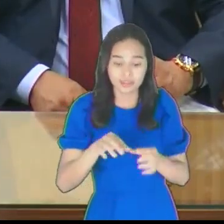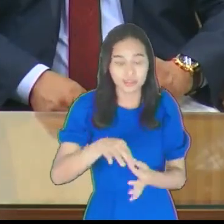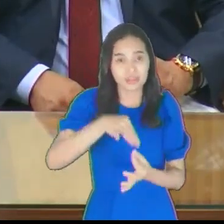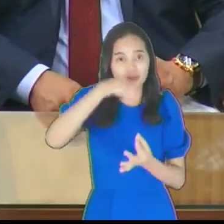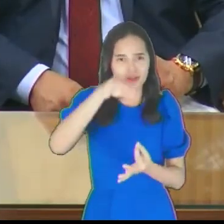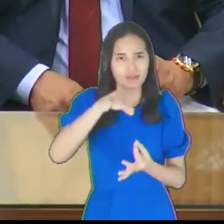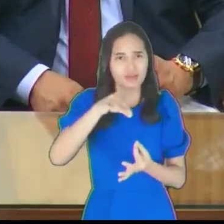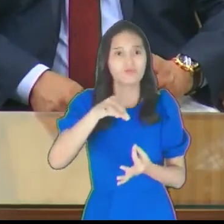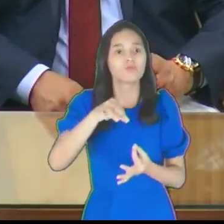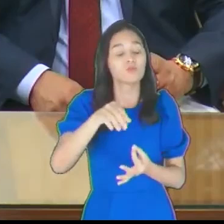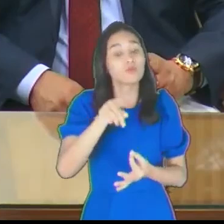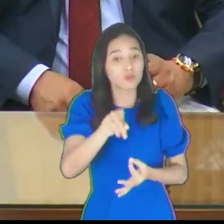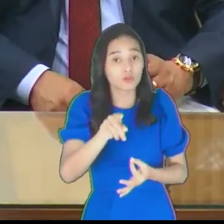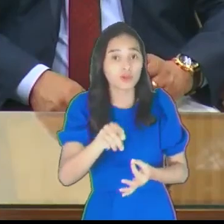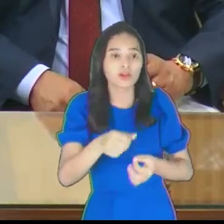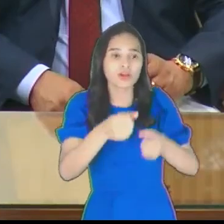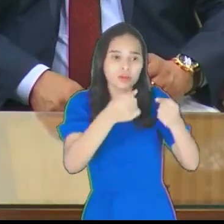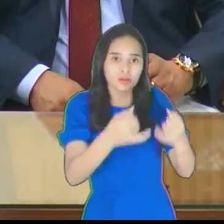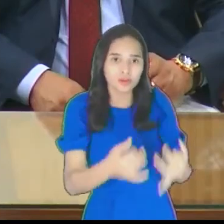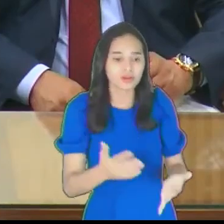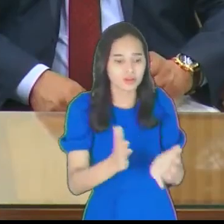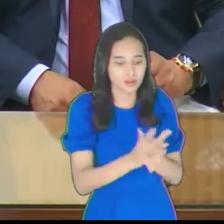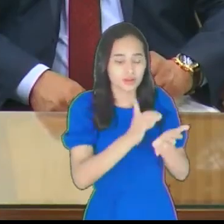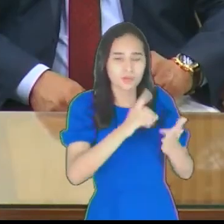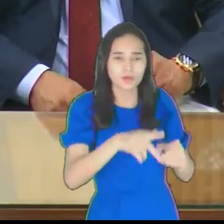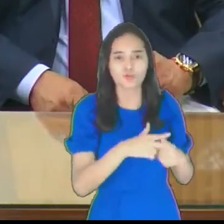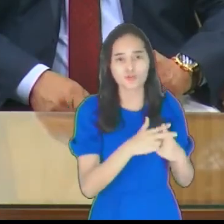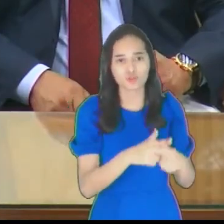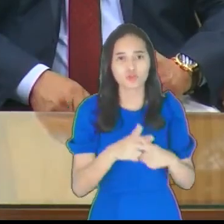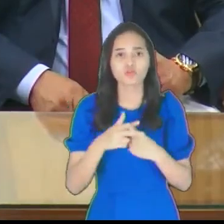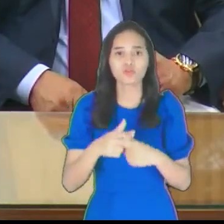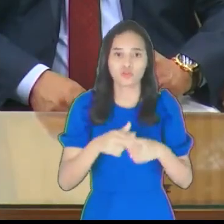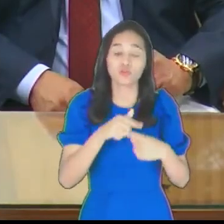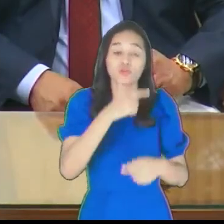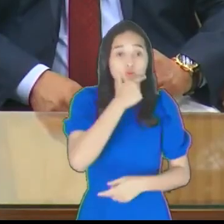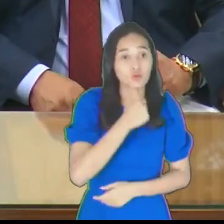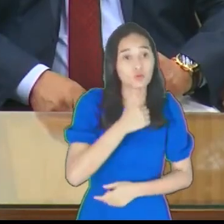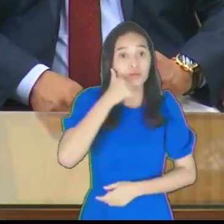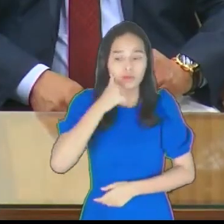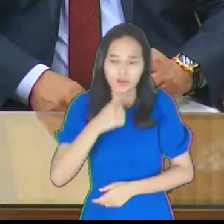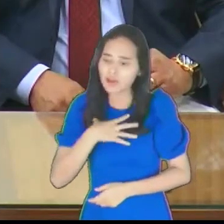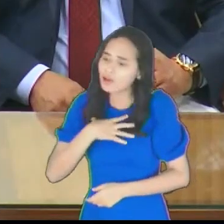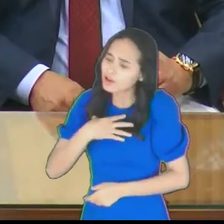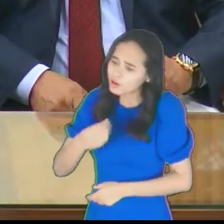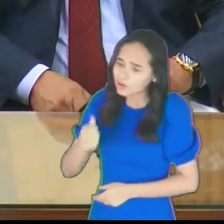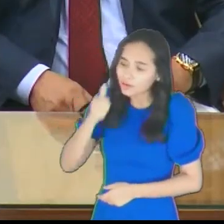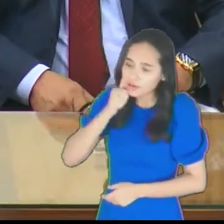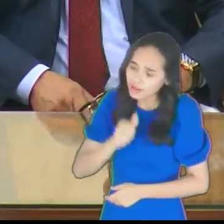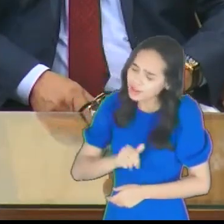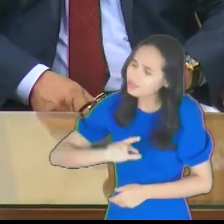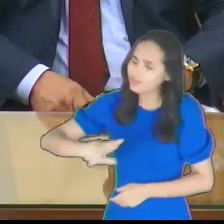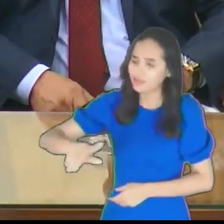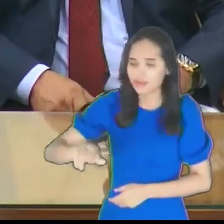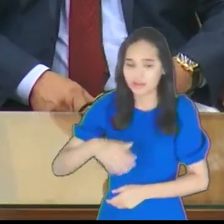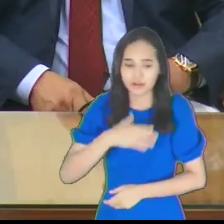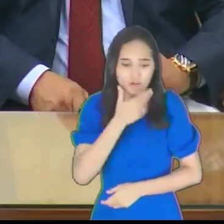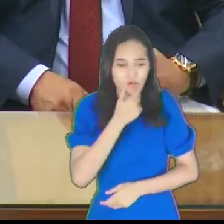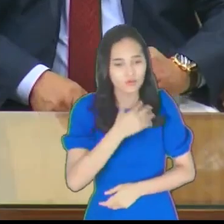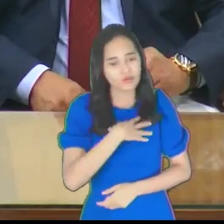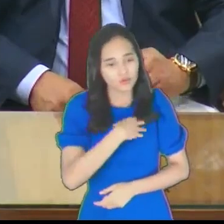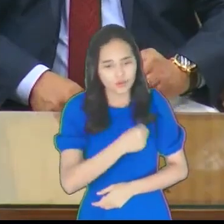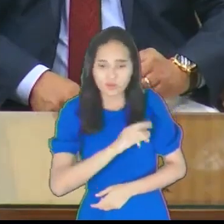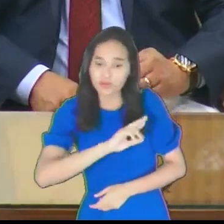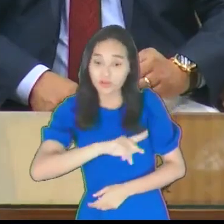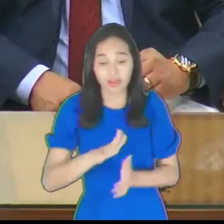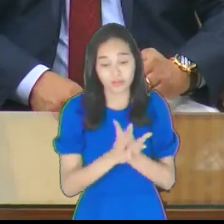para ele, você está corrigindo ele ou corrigindo a menina. Minha filha, não é assim. Meu filho, a palavra de